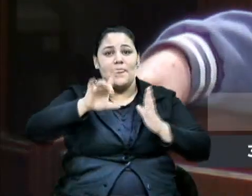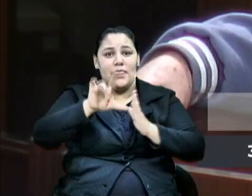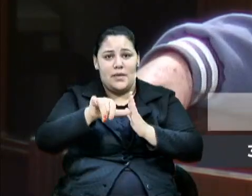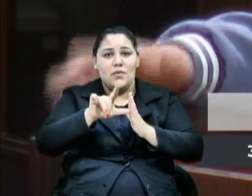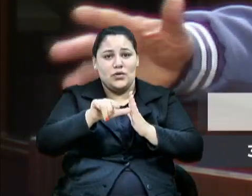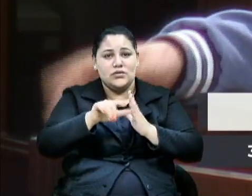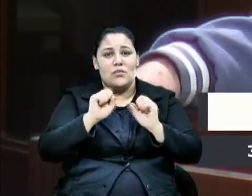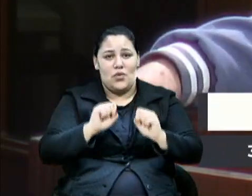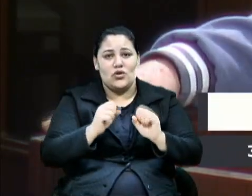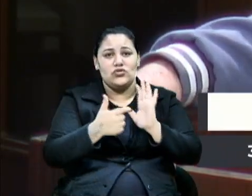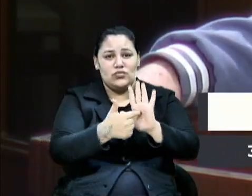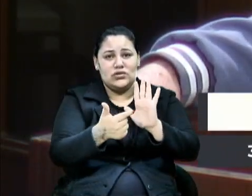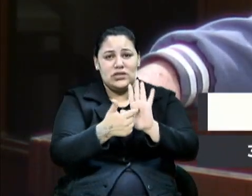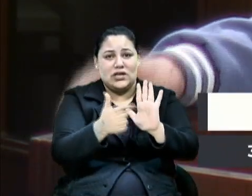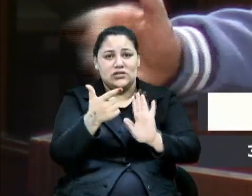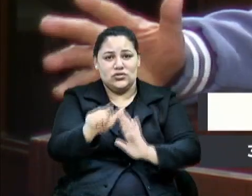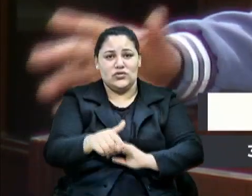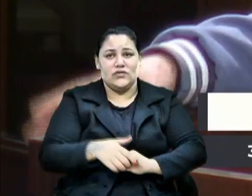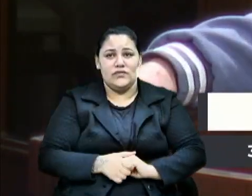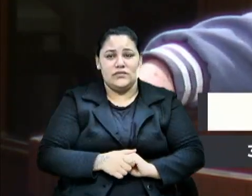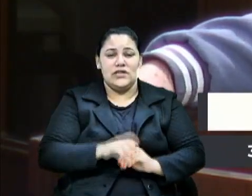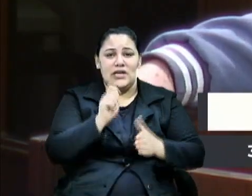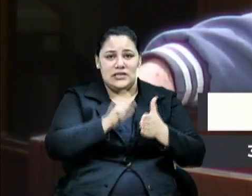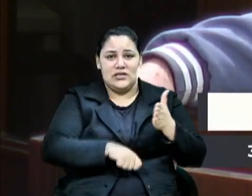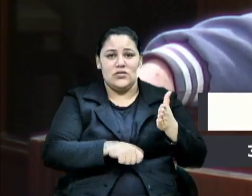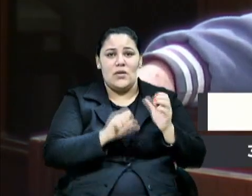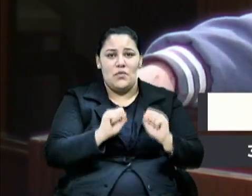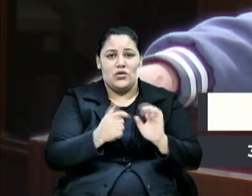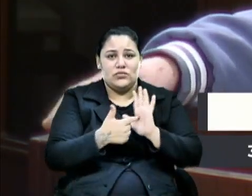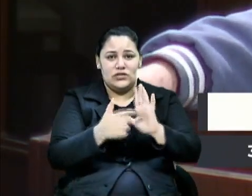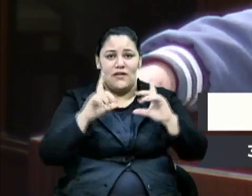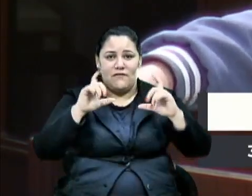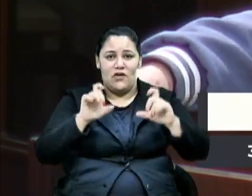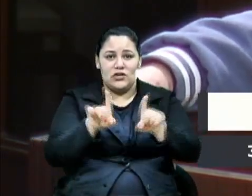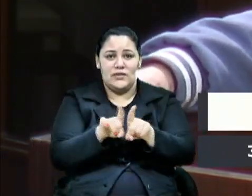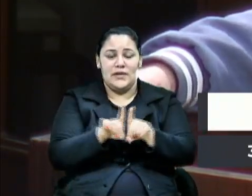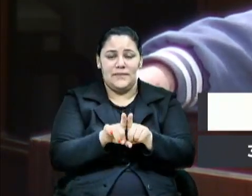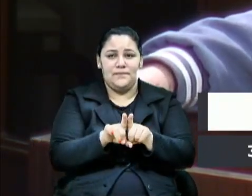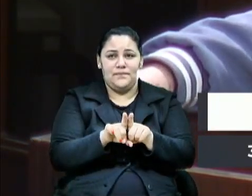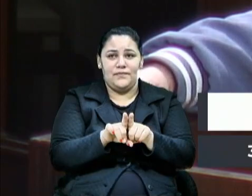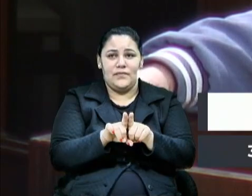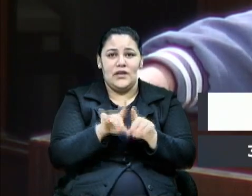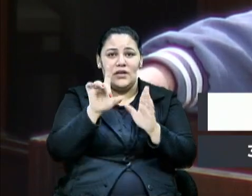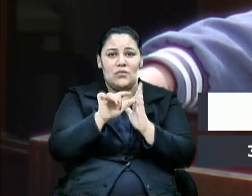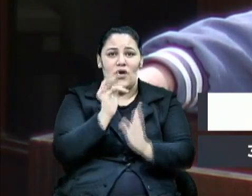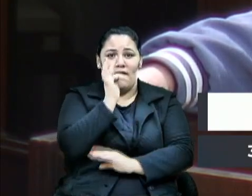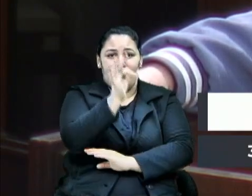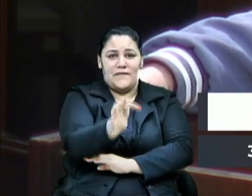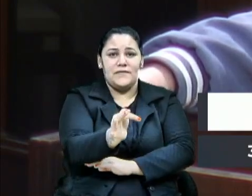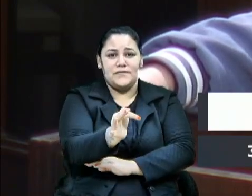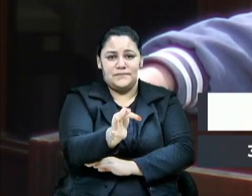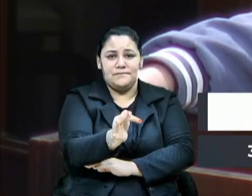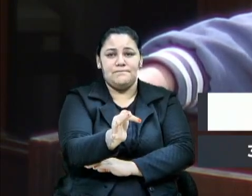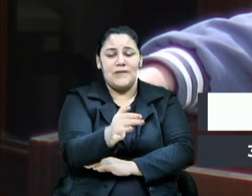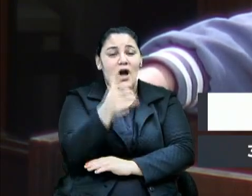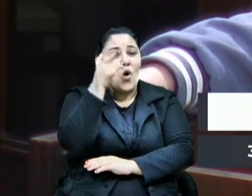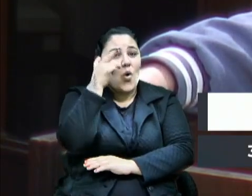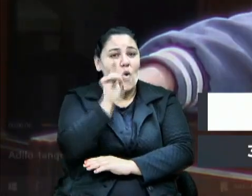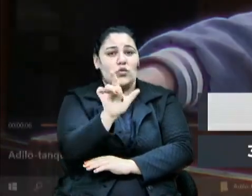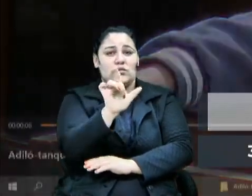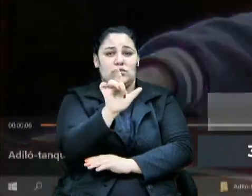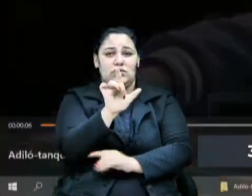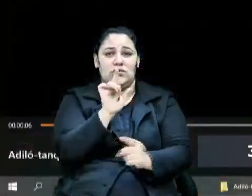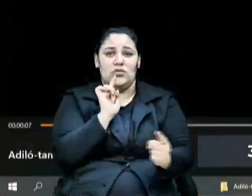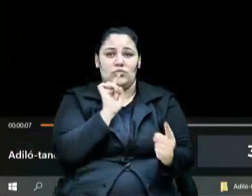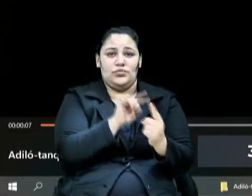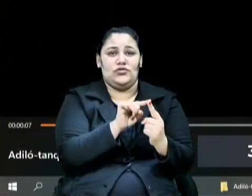da assinatura, podem passar as fotos, que ali na frente a gente consiga atingir